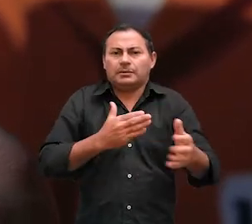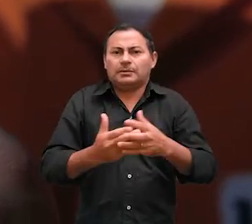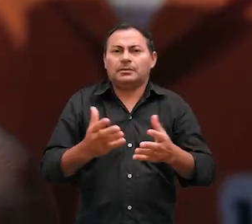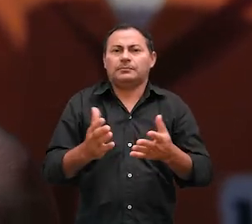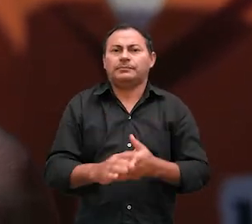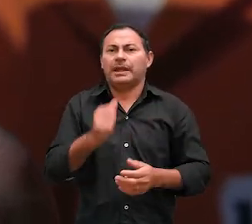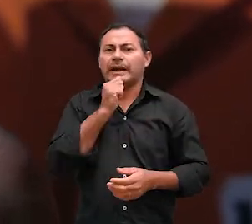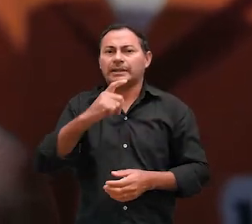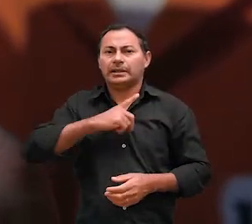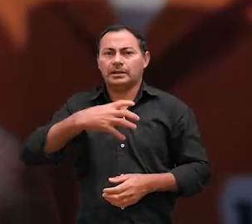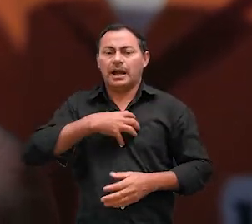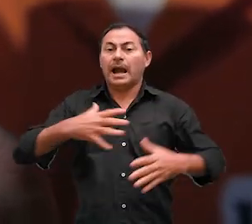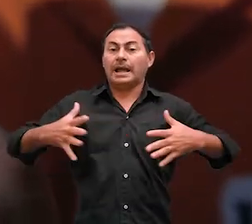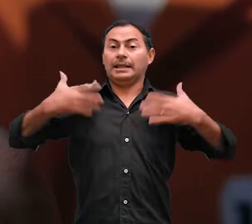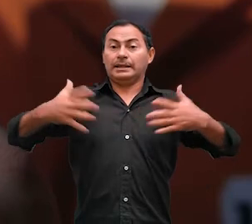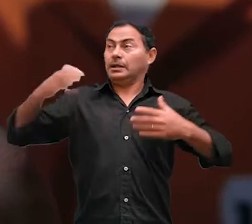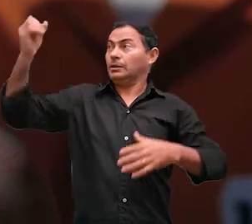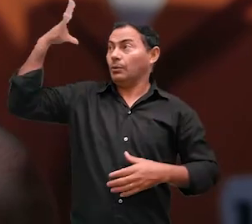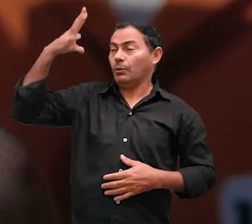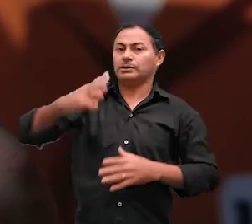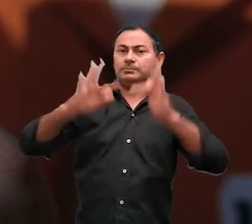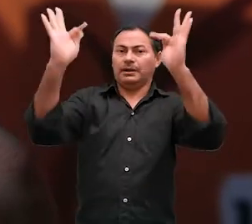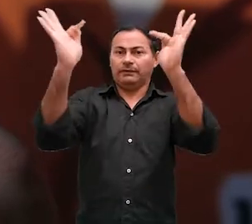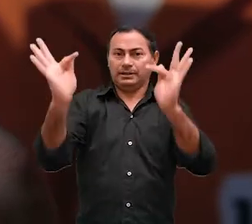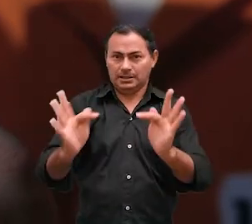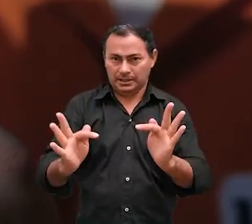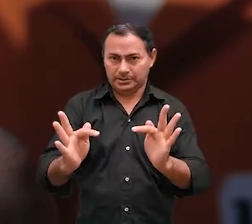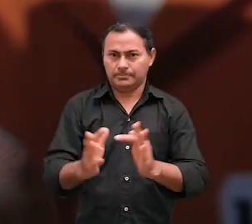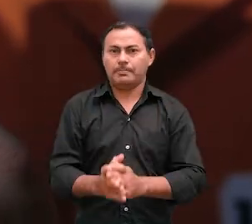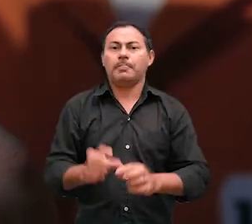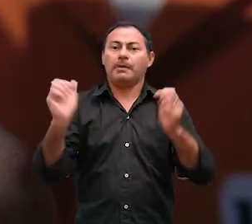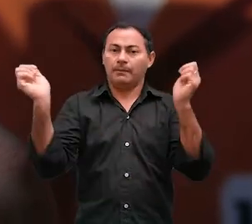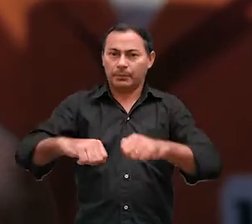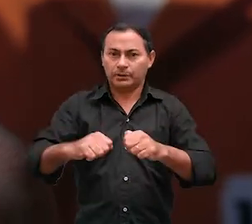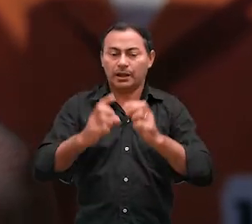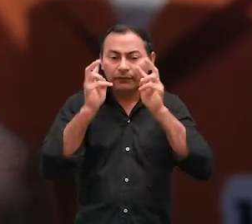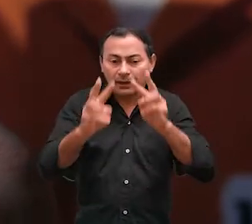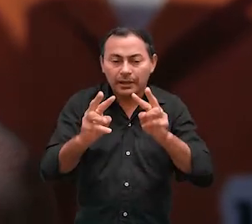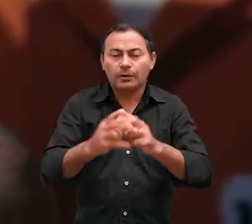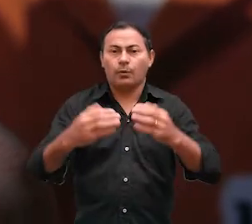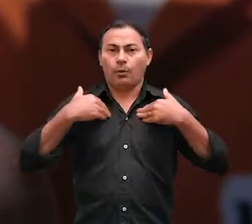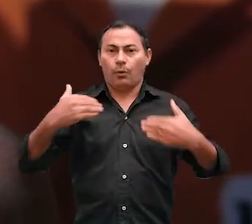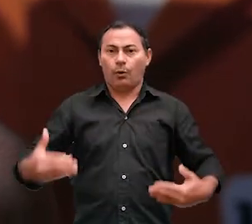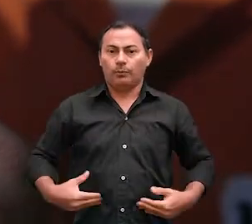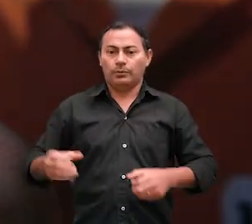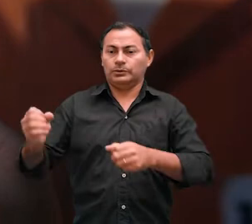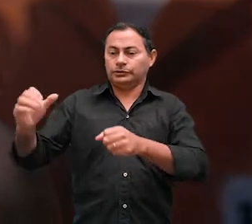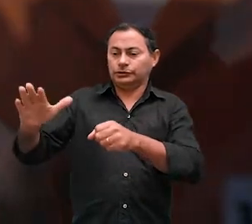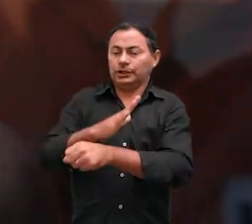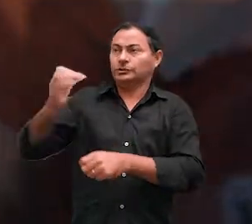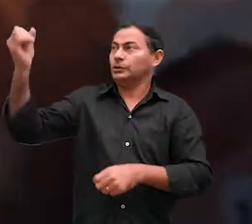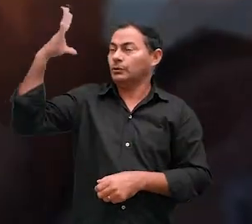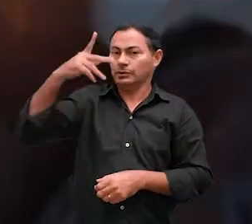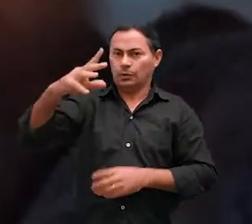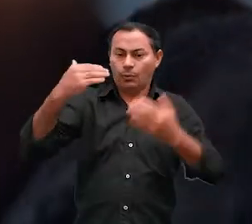independentemente disso ainda tem o tipo de alegria de luz um tipo de felicidade e é possível ver nelas um corpo cheio